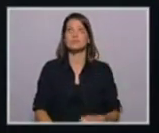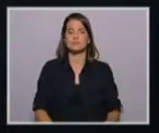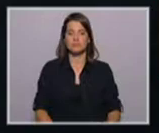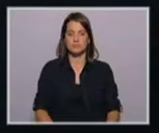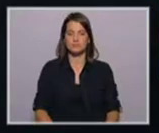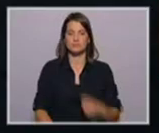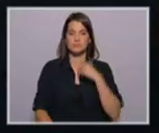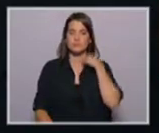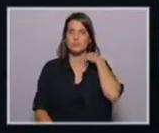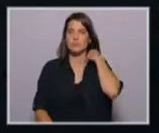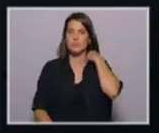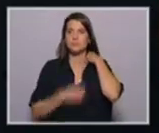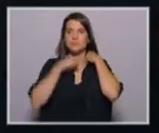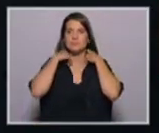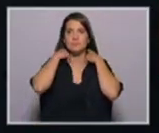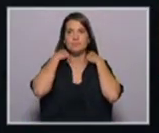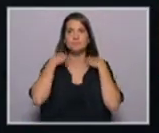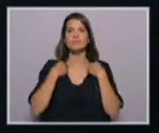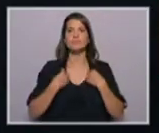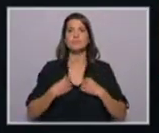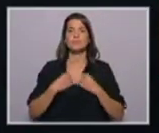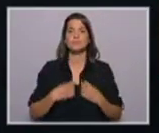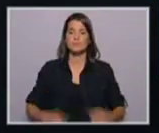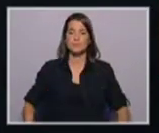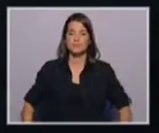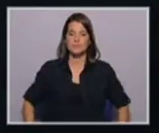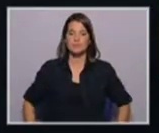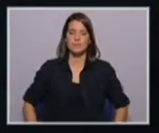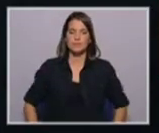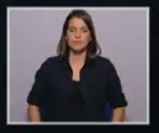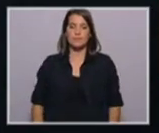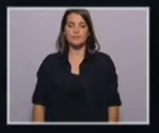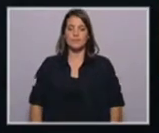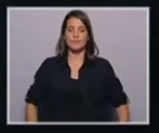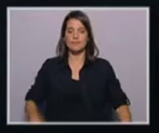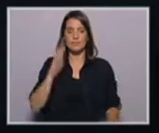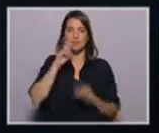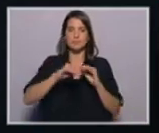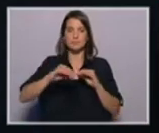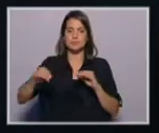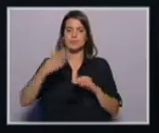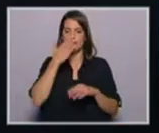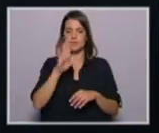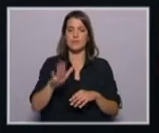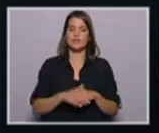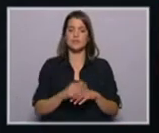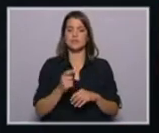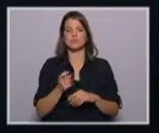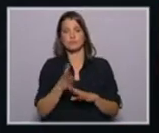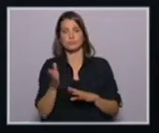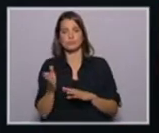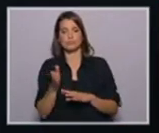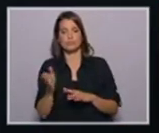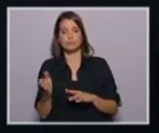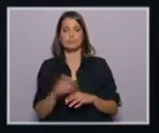That's 40 feet down, 2.5. Picking up some dust. 4 forward. 4 forward. Drifting